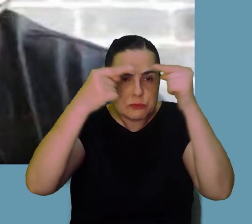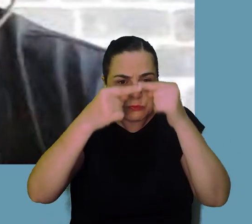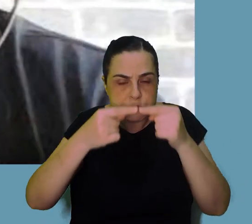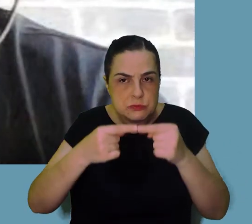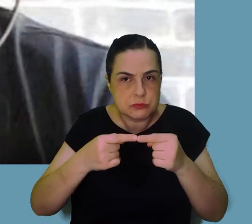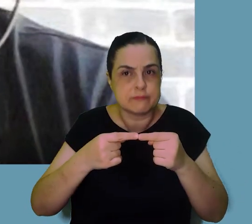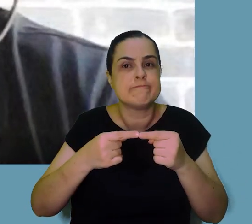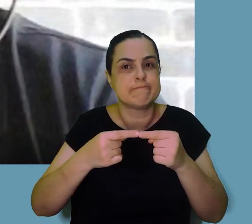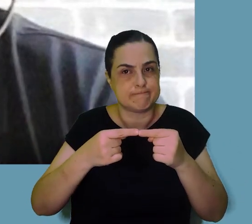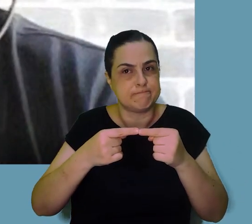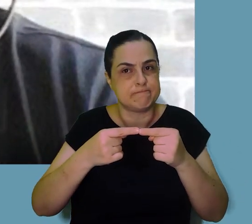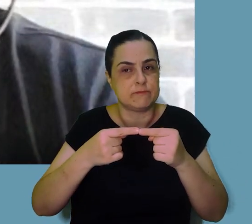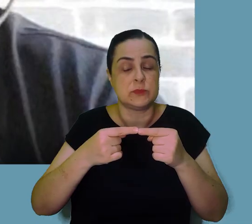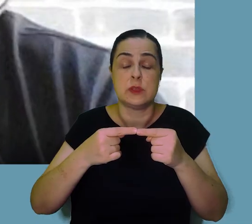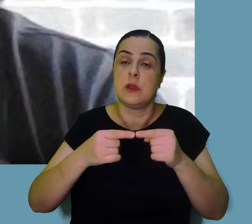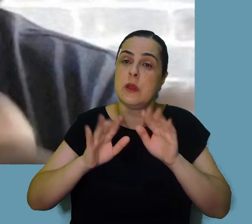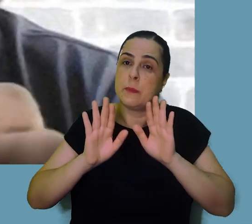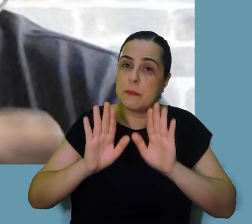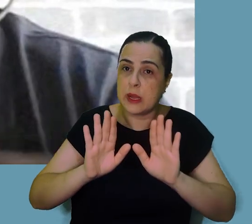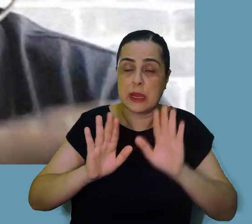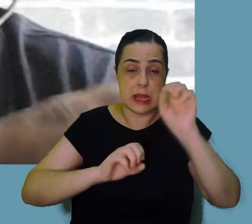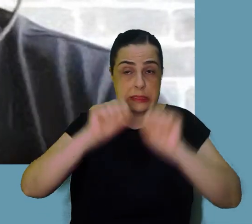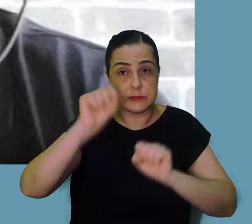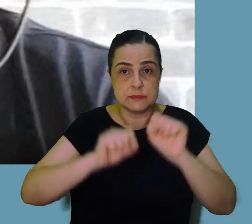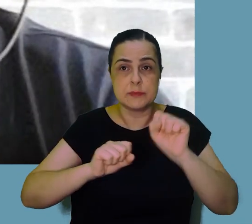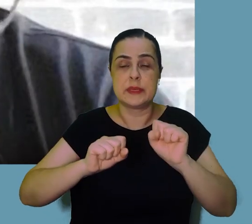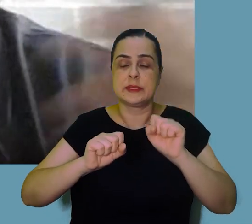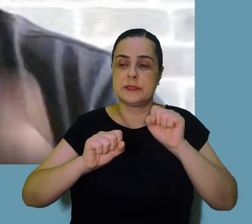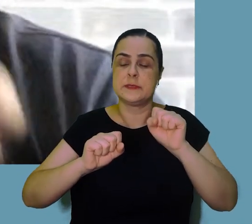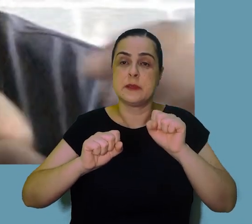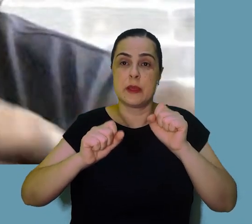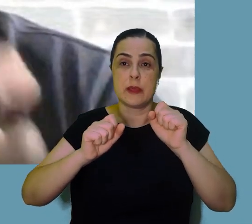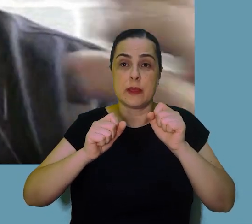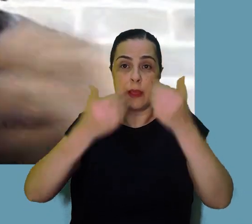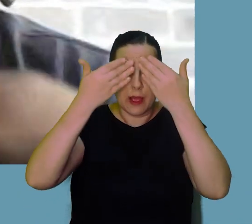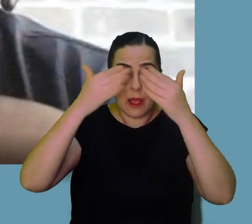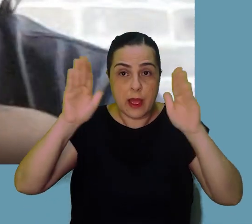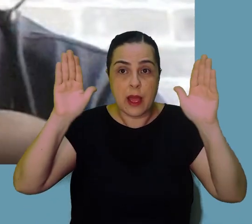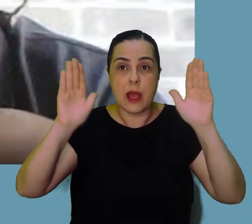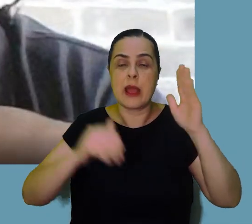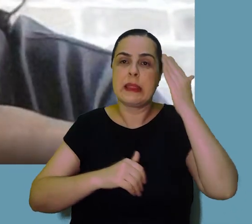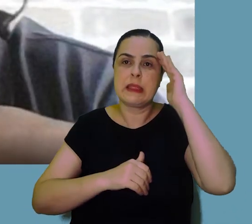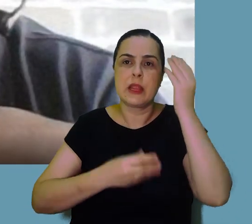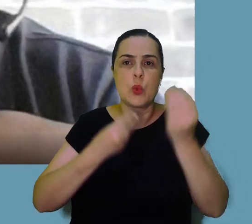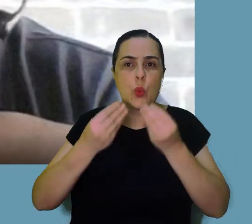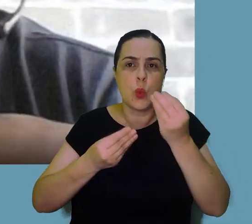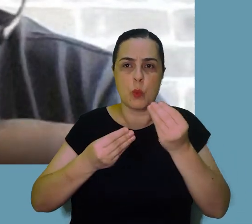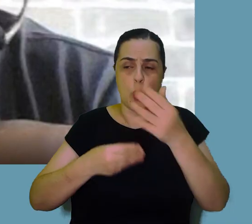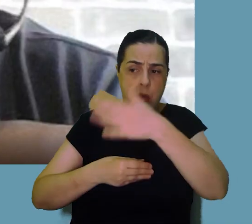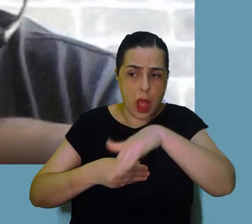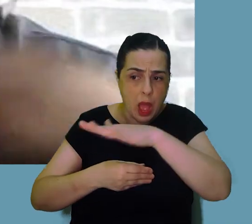que não conversavam com a questão racial, para que as empresas entendam qual é o gap do seu negócio, do seu setor